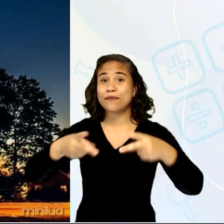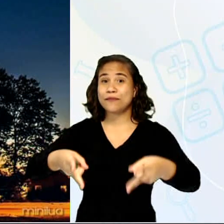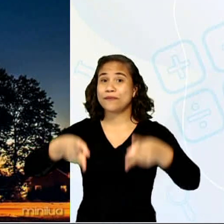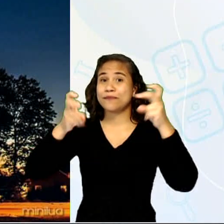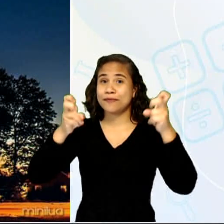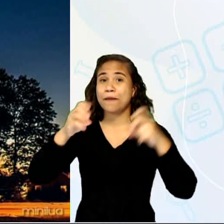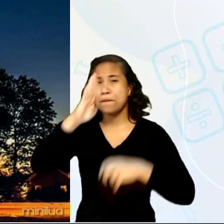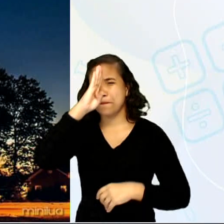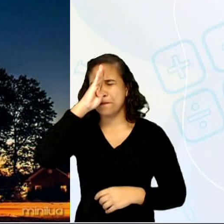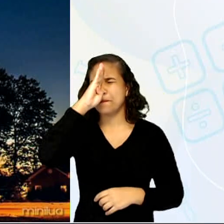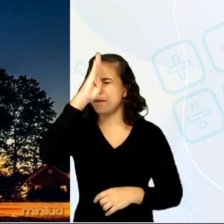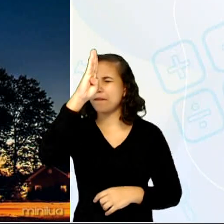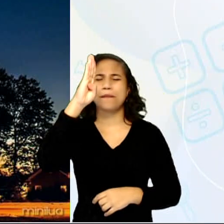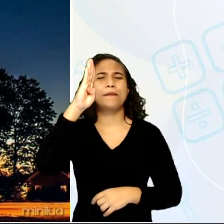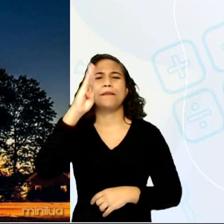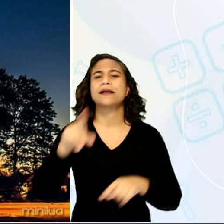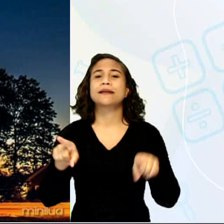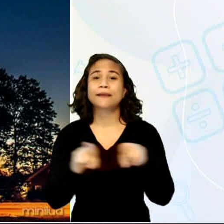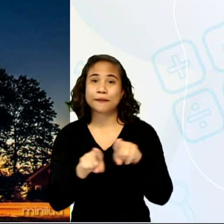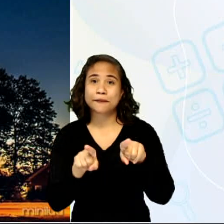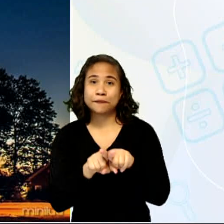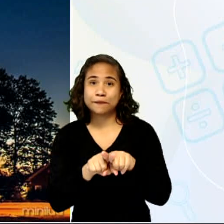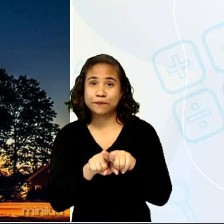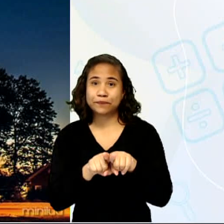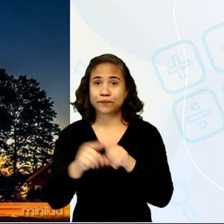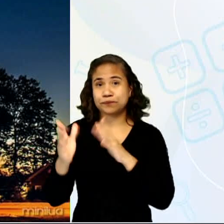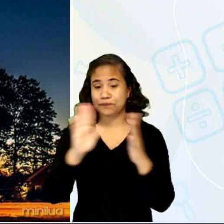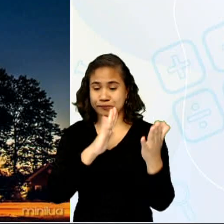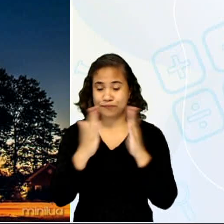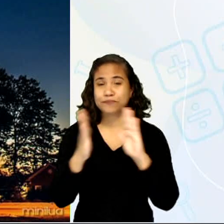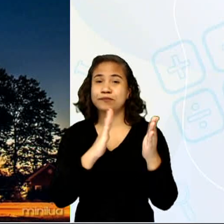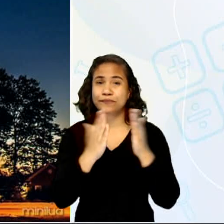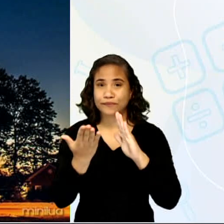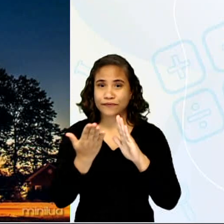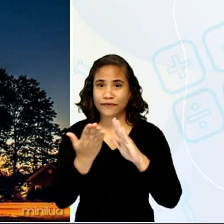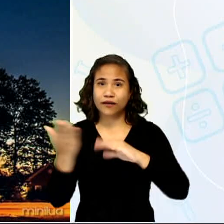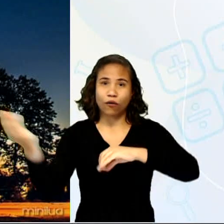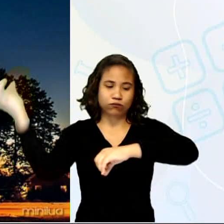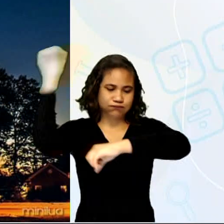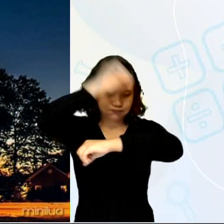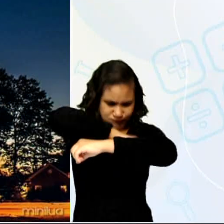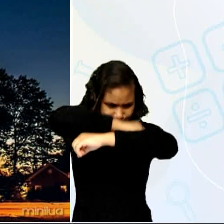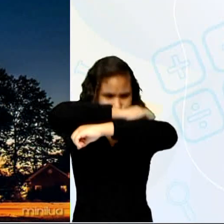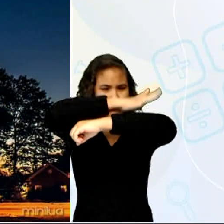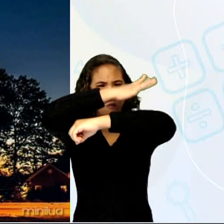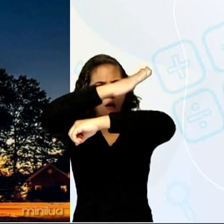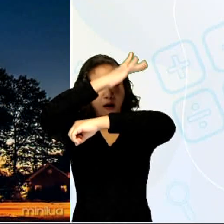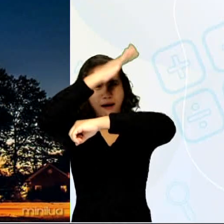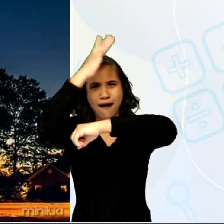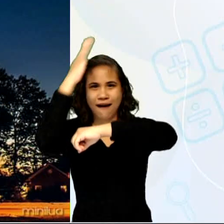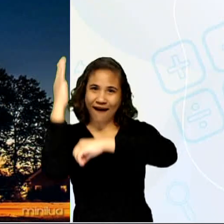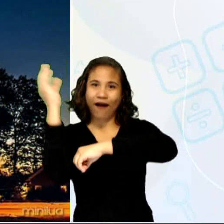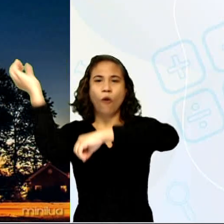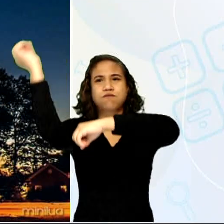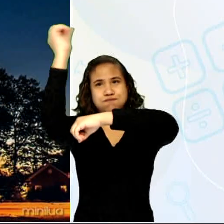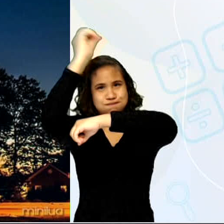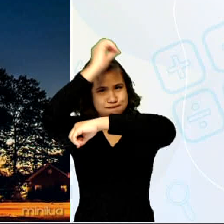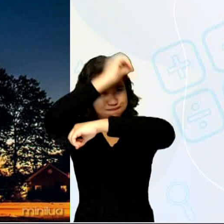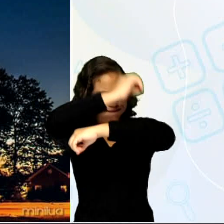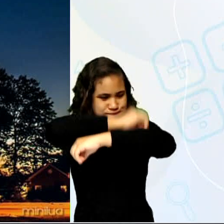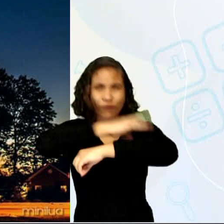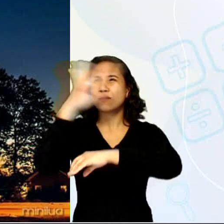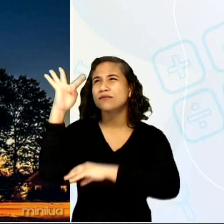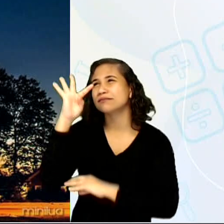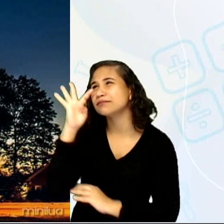planetas principalmente nos períodos próximos ao nascer do Sol e ao pôr do Sol, a olho nu,